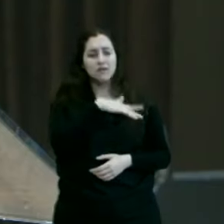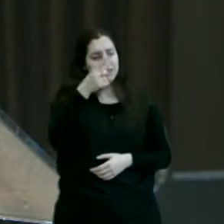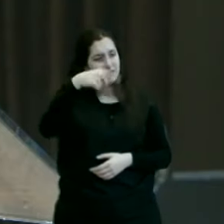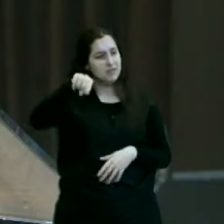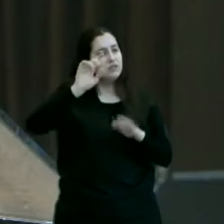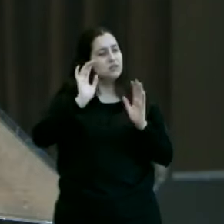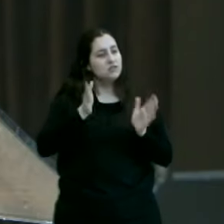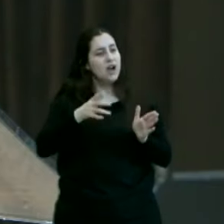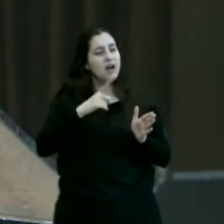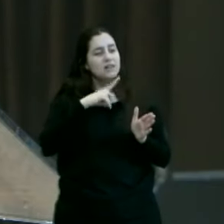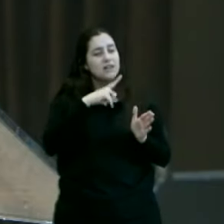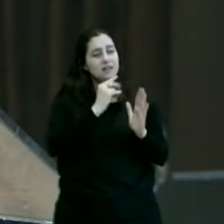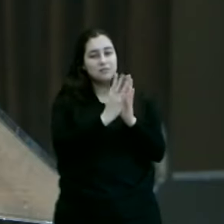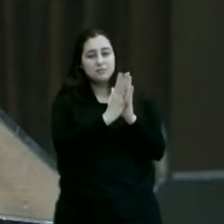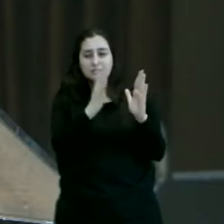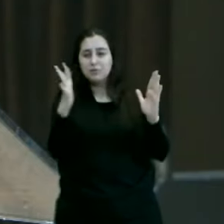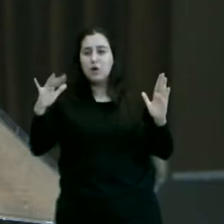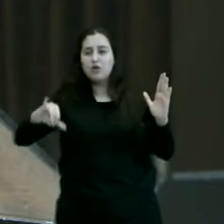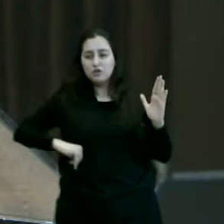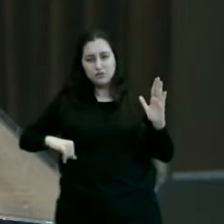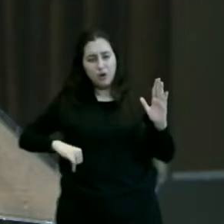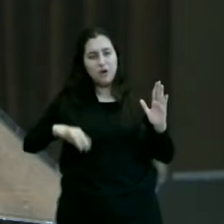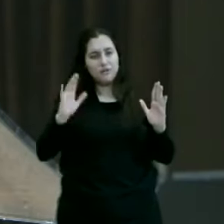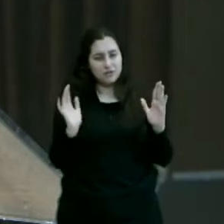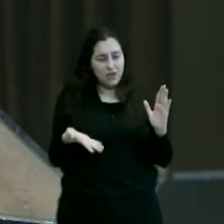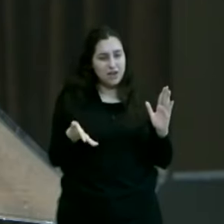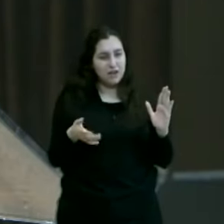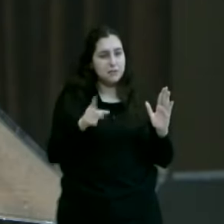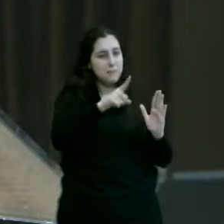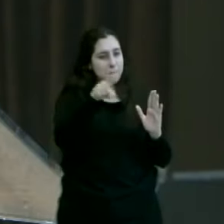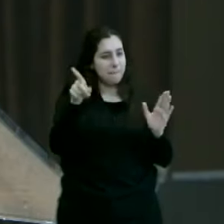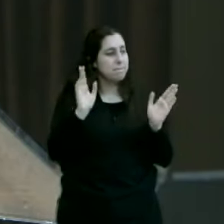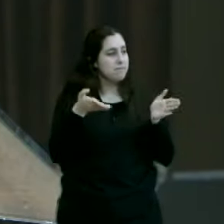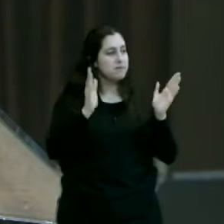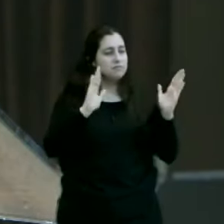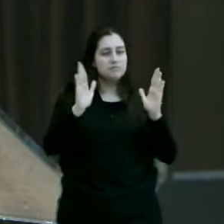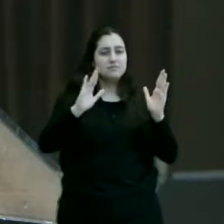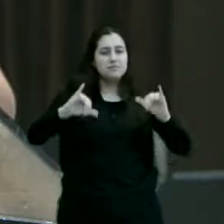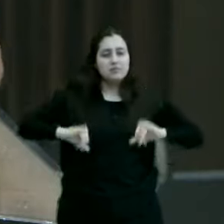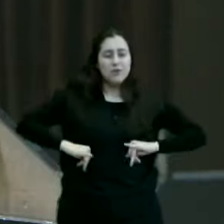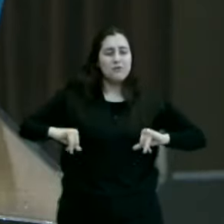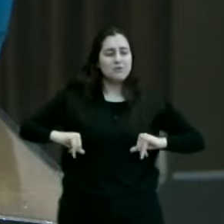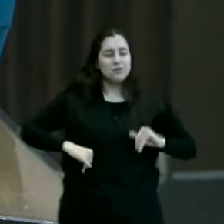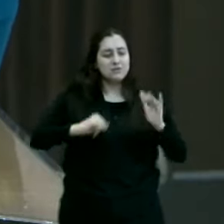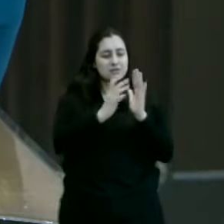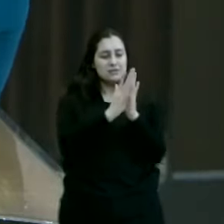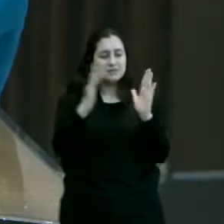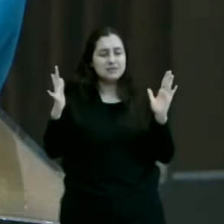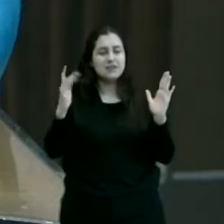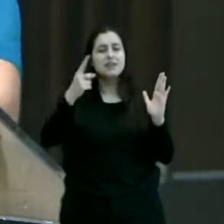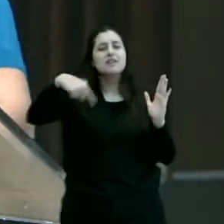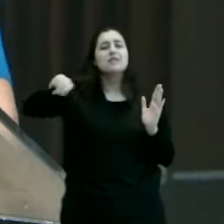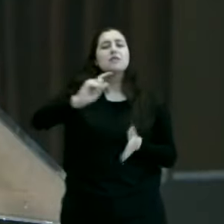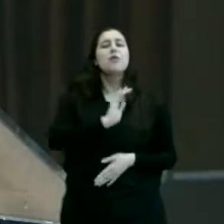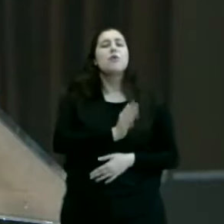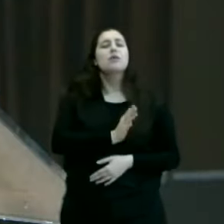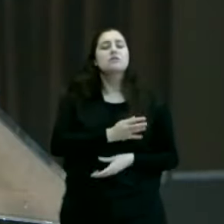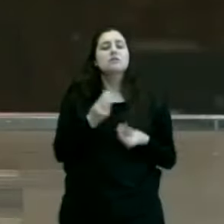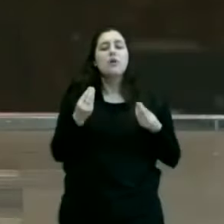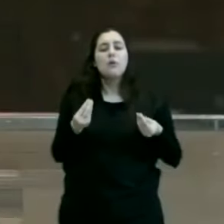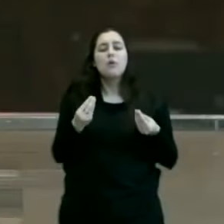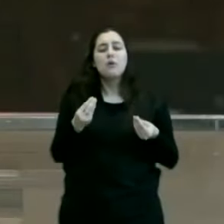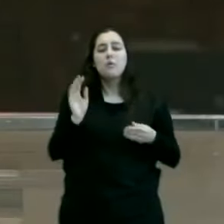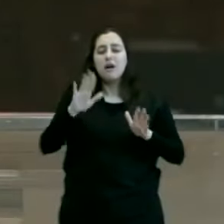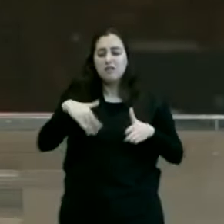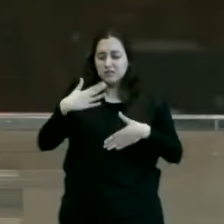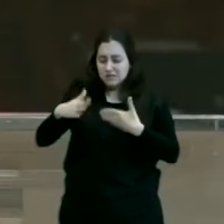por um longo período de sofrimento? Por um longo período de tempo que você está sofrendo? Como que fica o nosso coração quando a gente passa